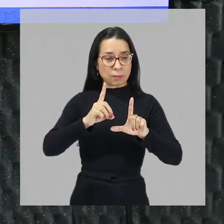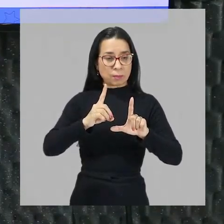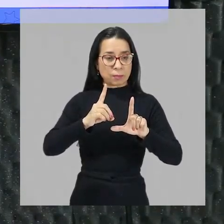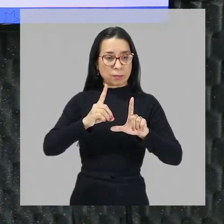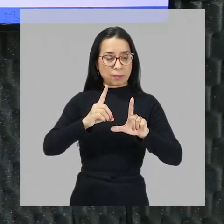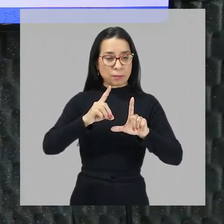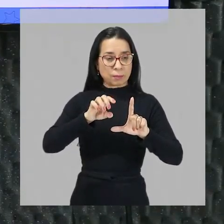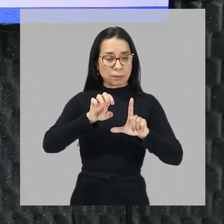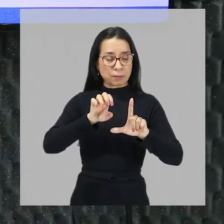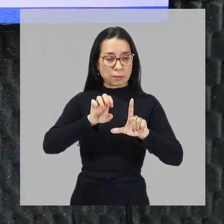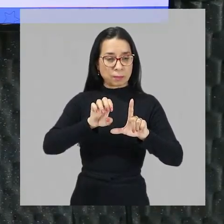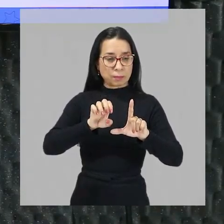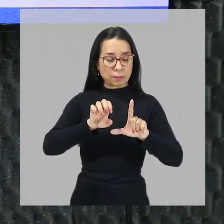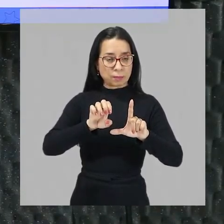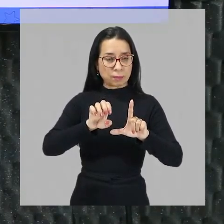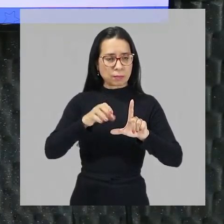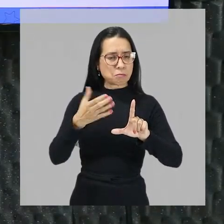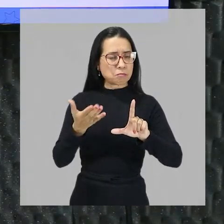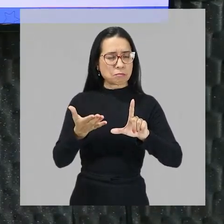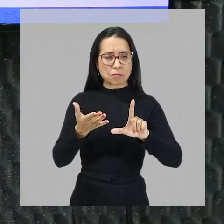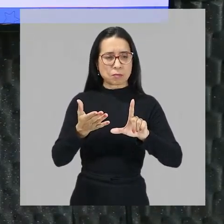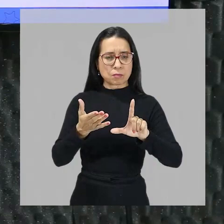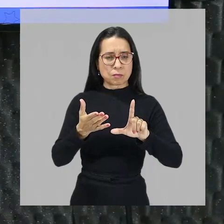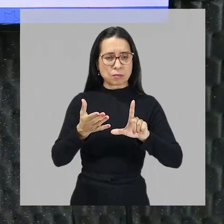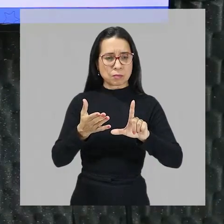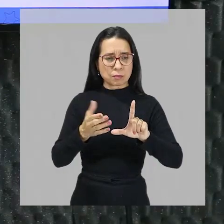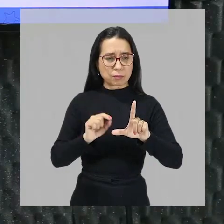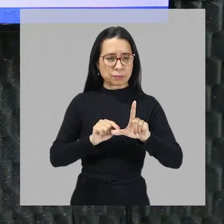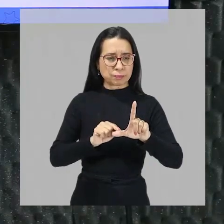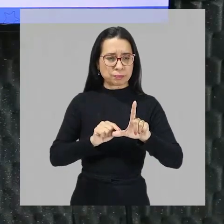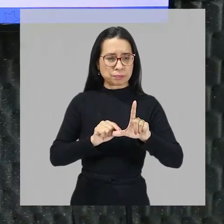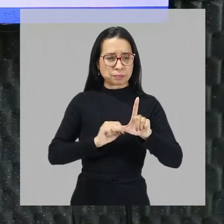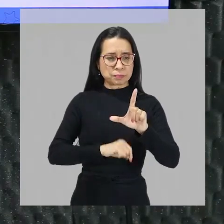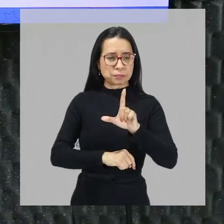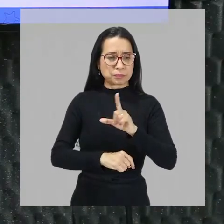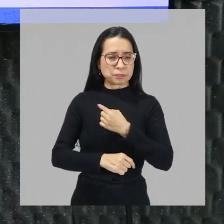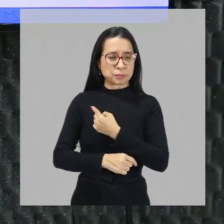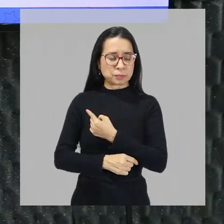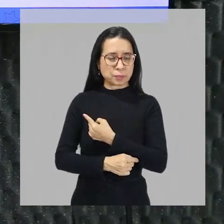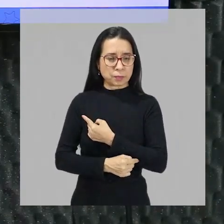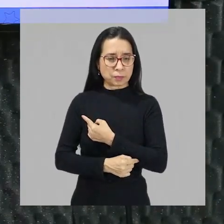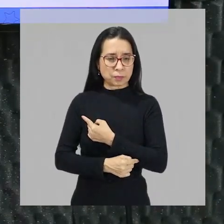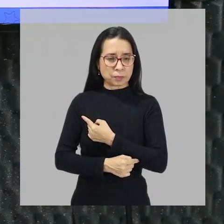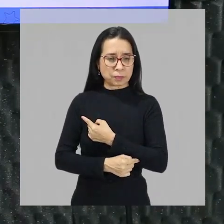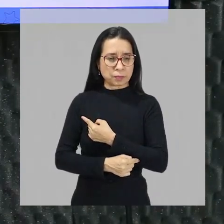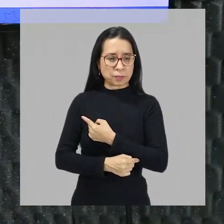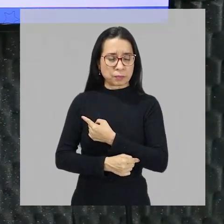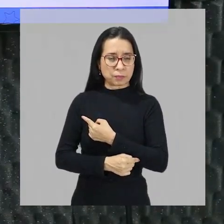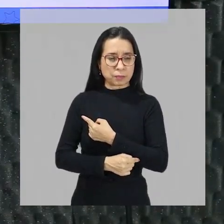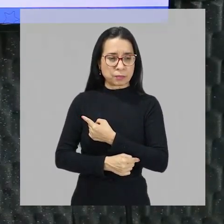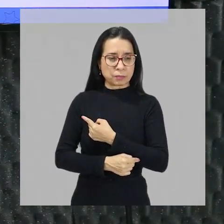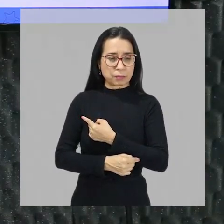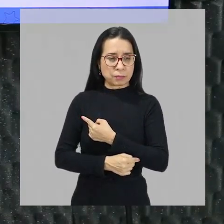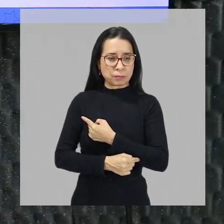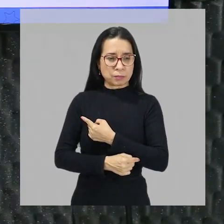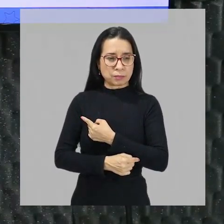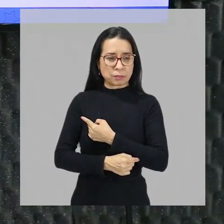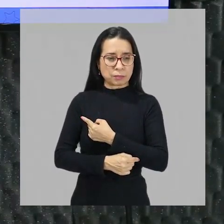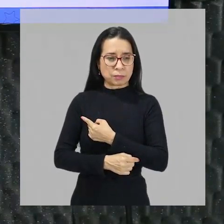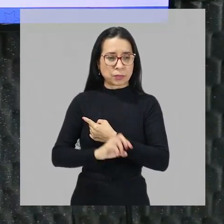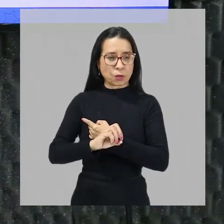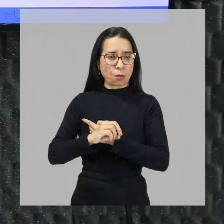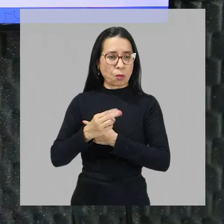espaço. São reconhecidos sua organização social, costumes, língua, crença e tradições, ou seja, sobrevivência